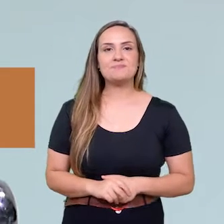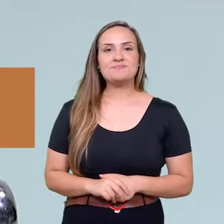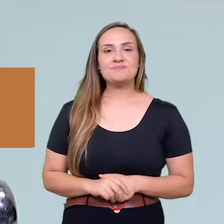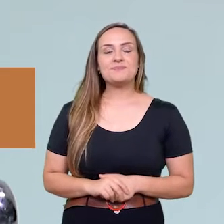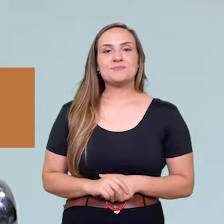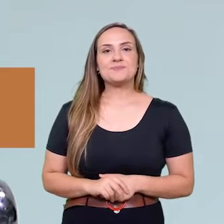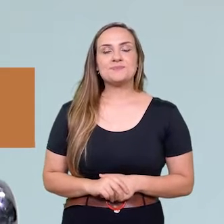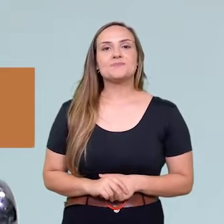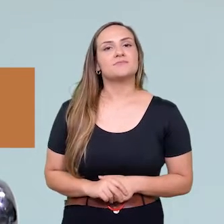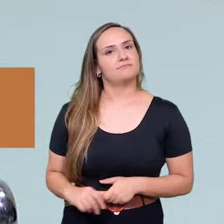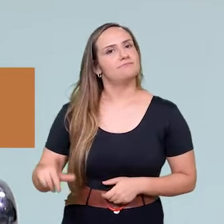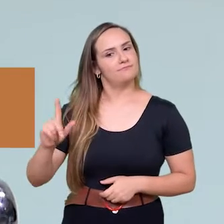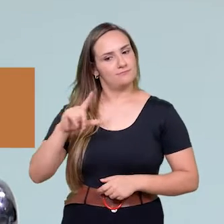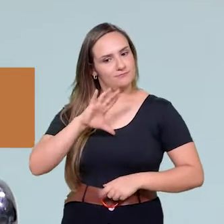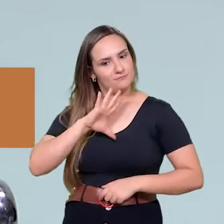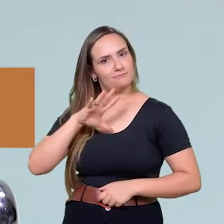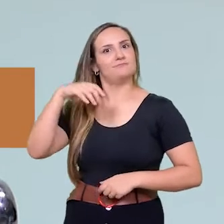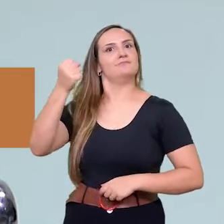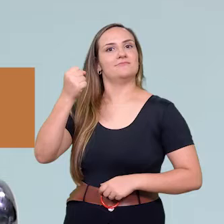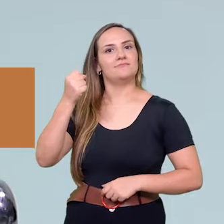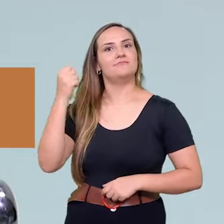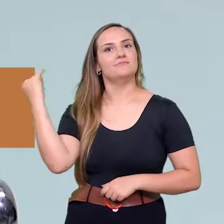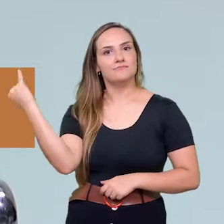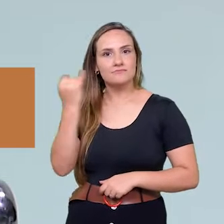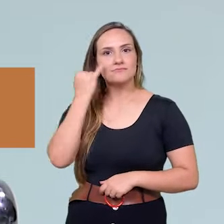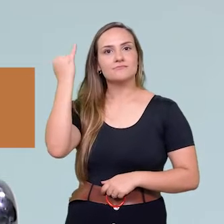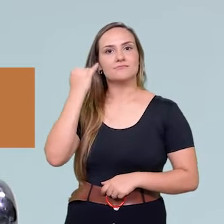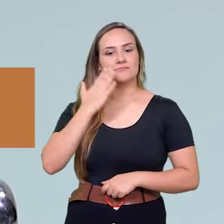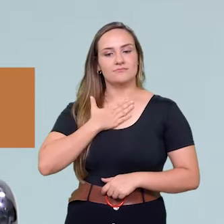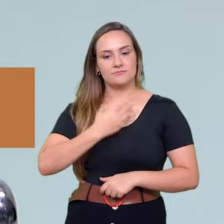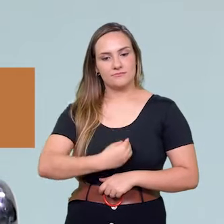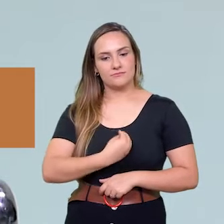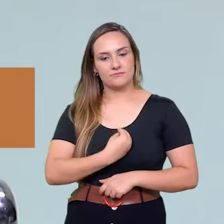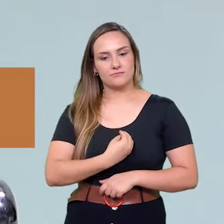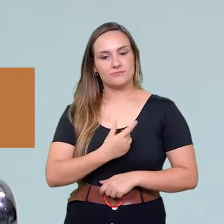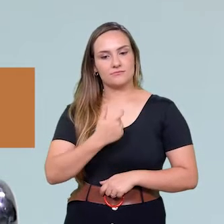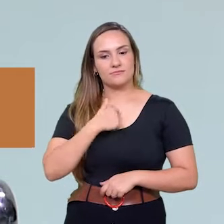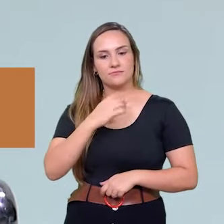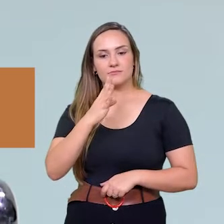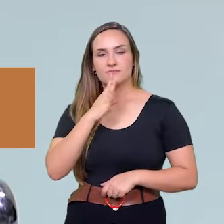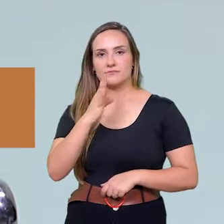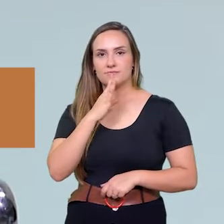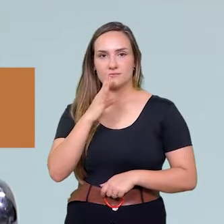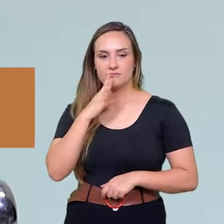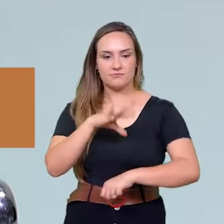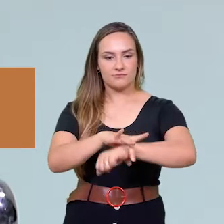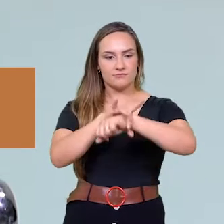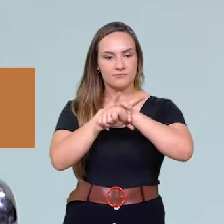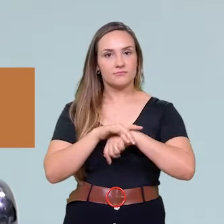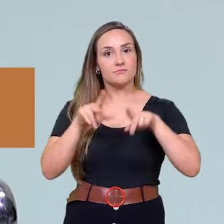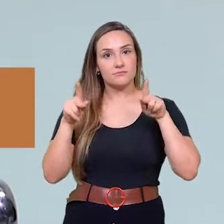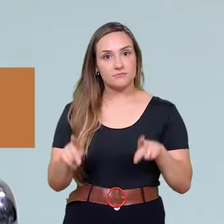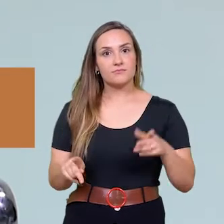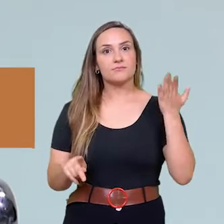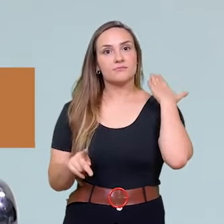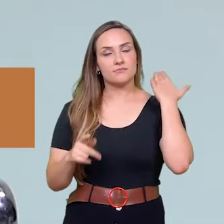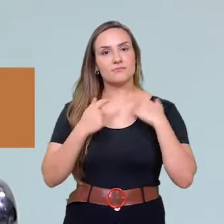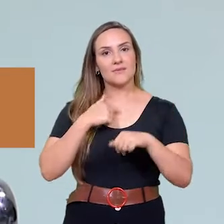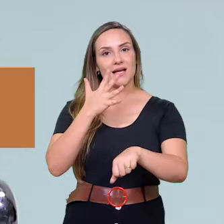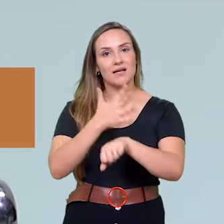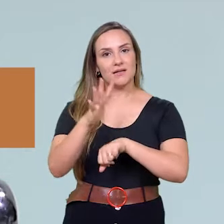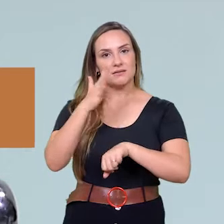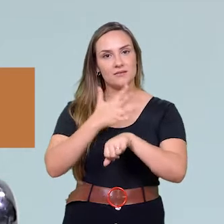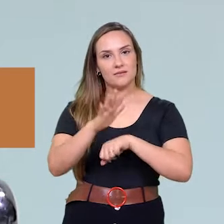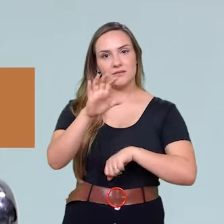pré-adolescentes. Então, foi uma conquista muito valiosa na minha vida. Eu conheci a Defensoria Pública como